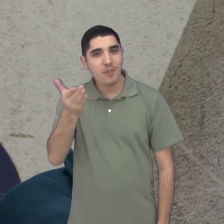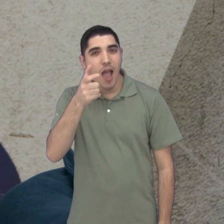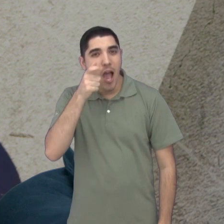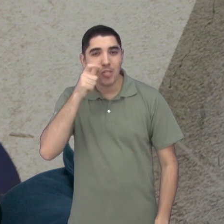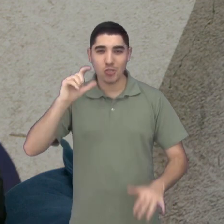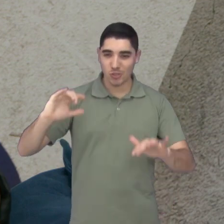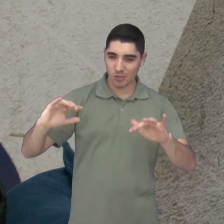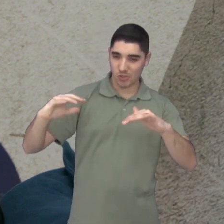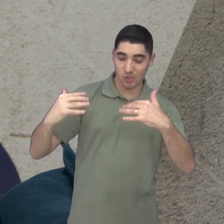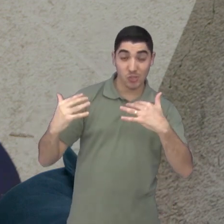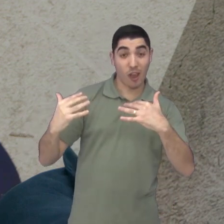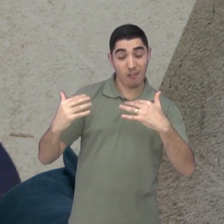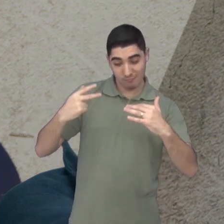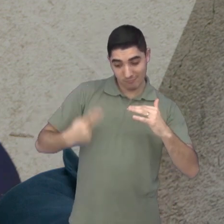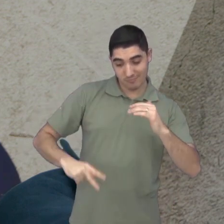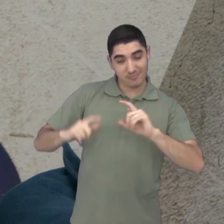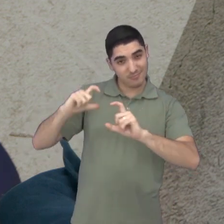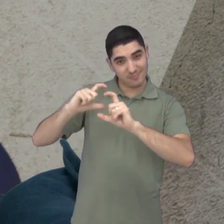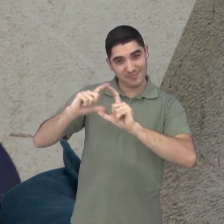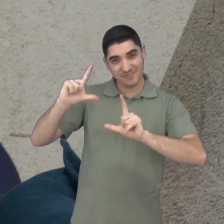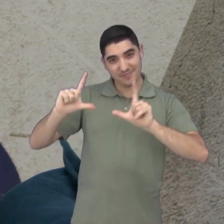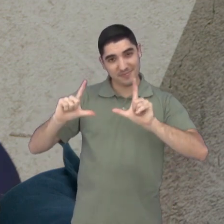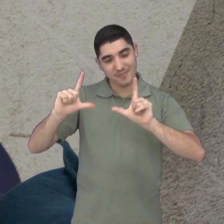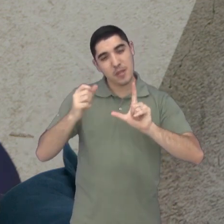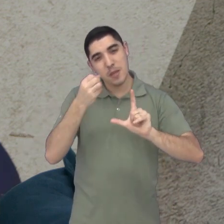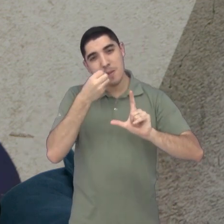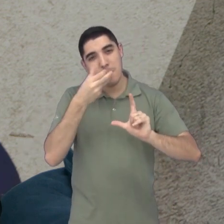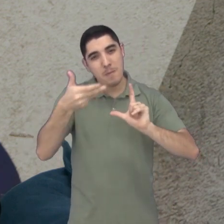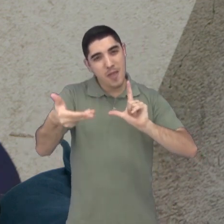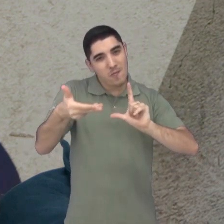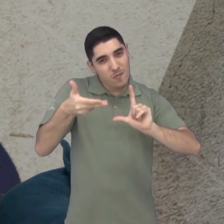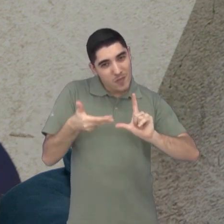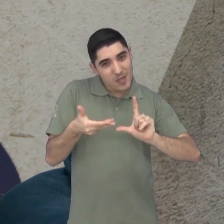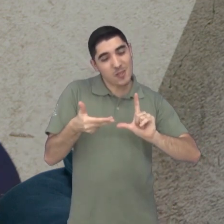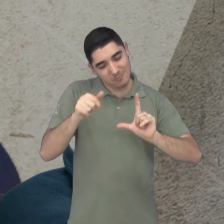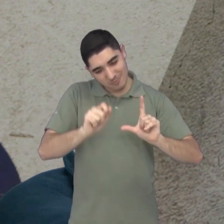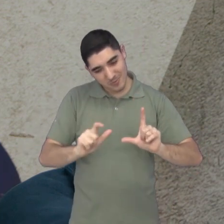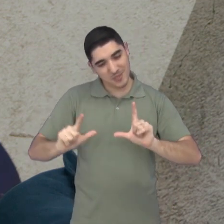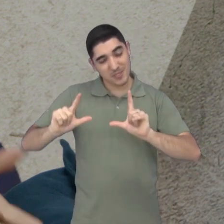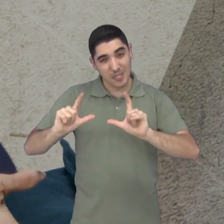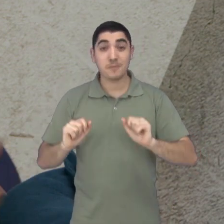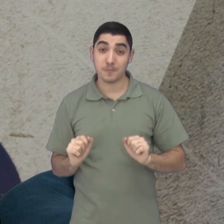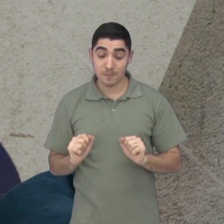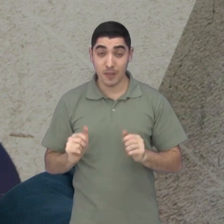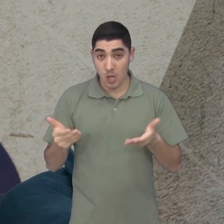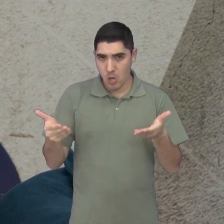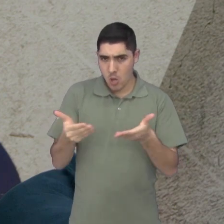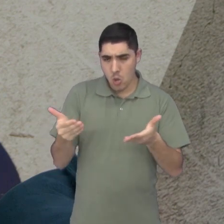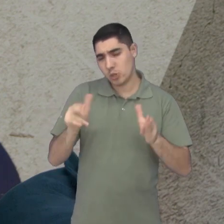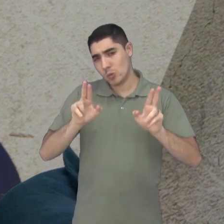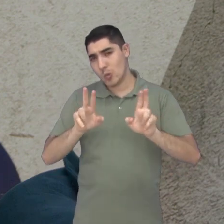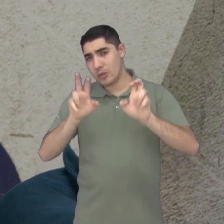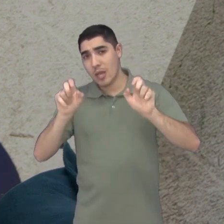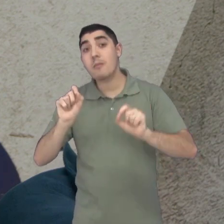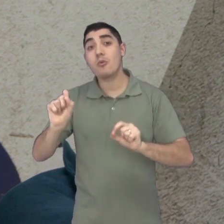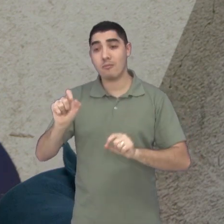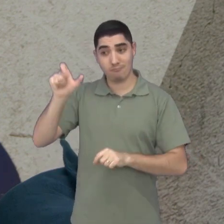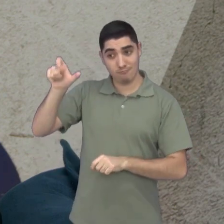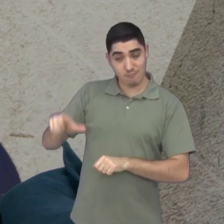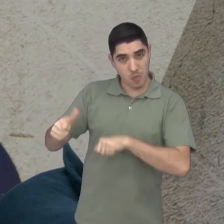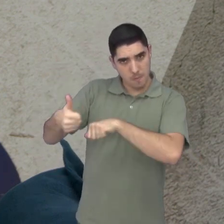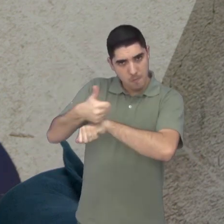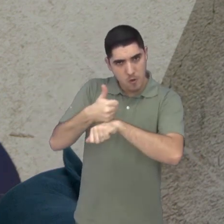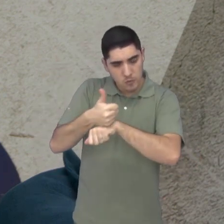aí nos assistindo aqui pela TV Câmara, seja muito bem-vindo a mais um Estação Mercado. Hoje a gente vai falar sobre um profissional